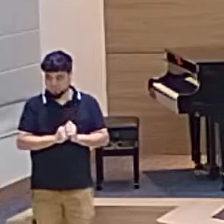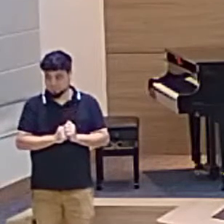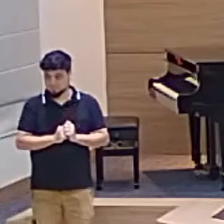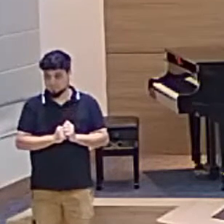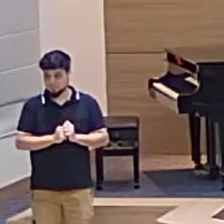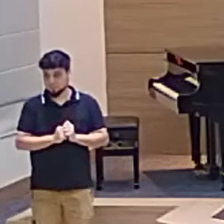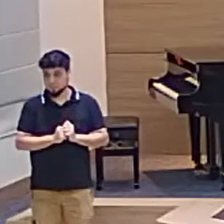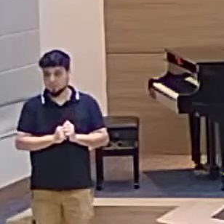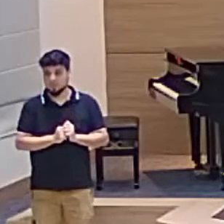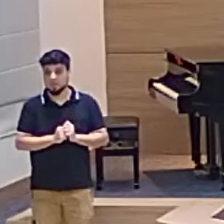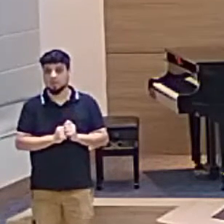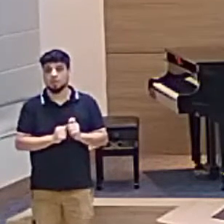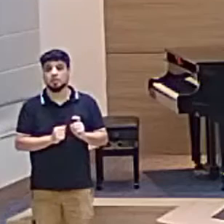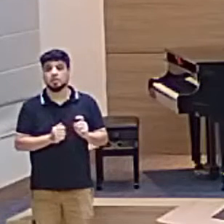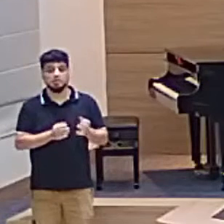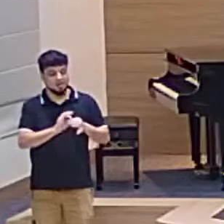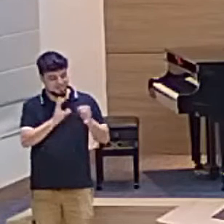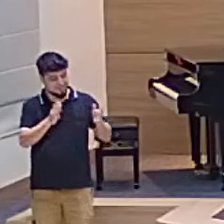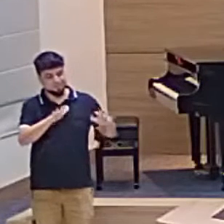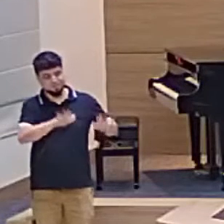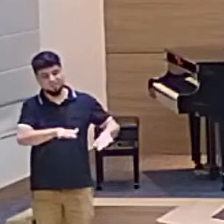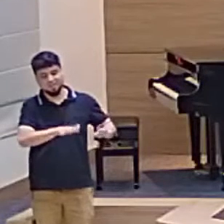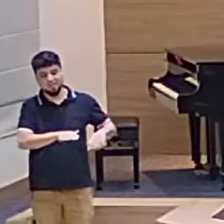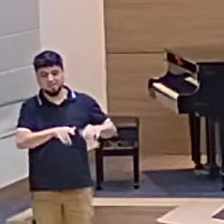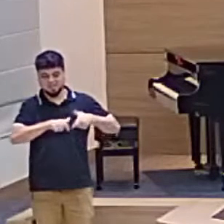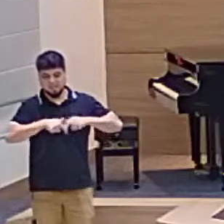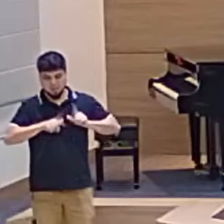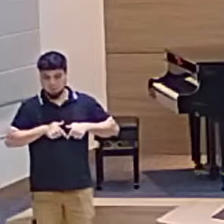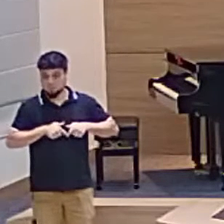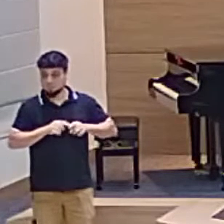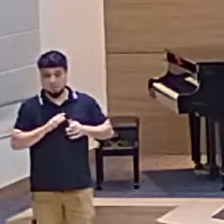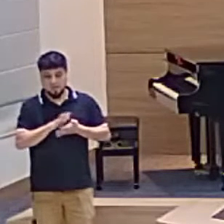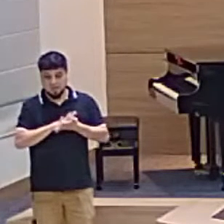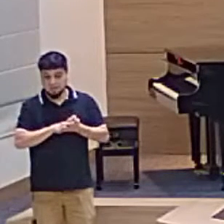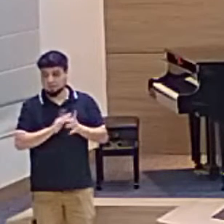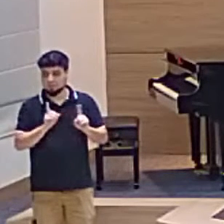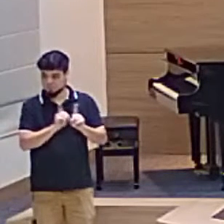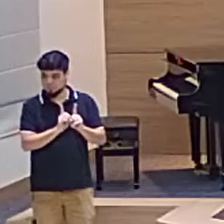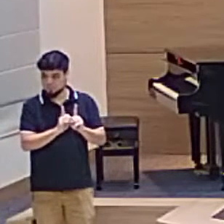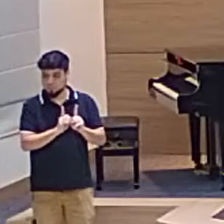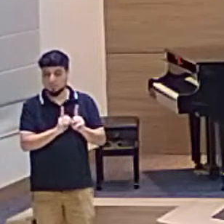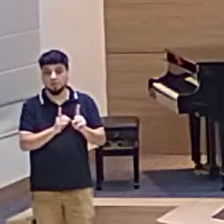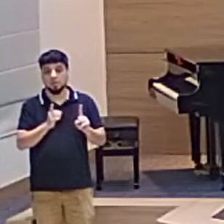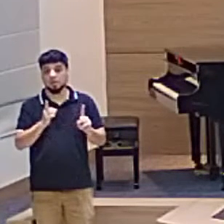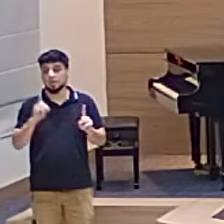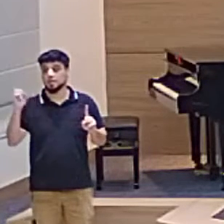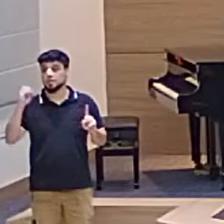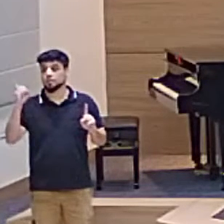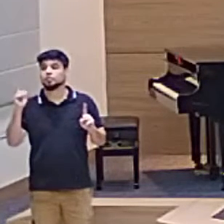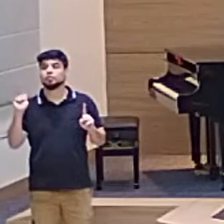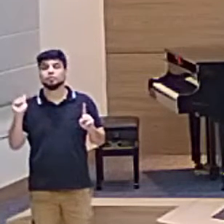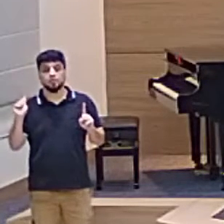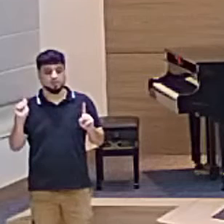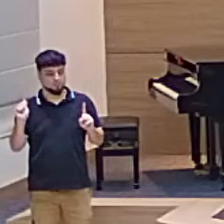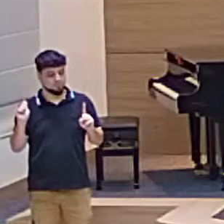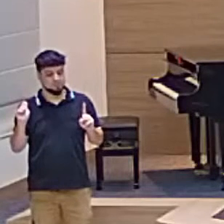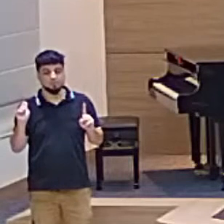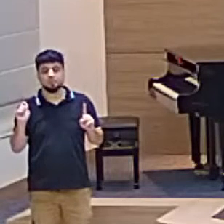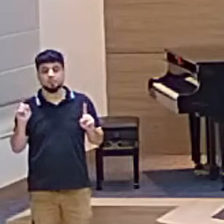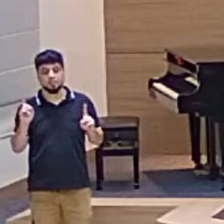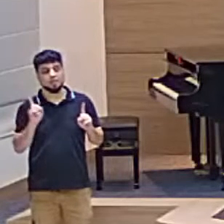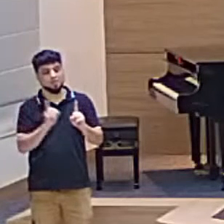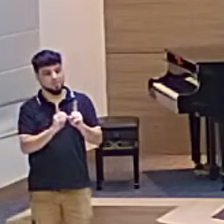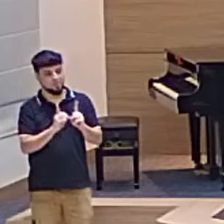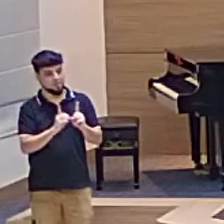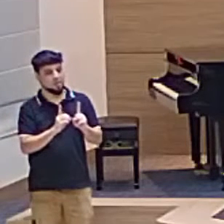para corrigir todo esse problema que durou aí mais ou menos oito anos pega o seu filho e dá um beijinho